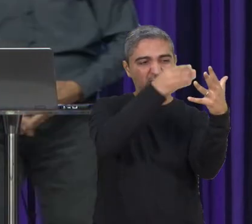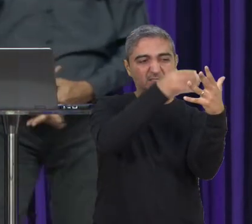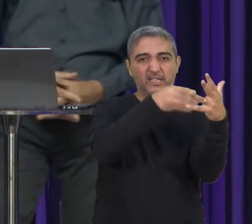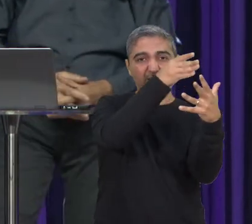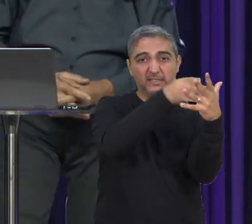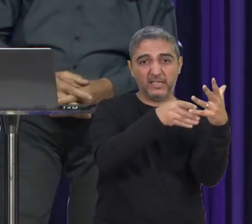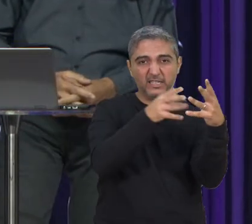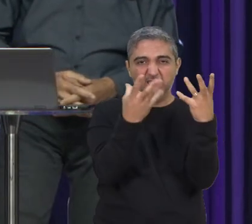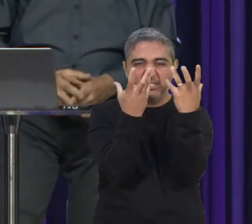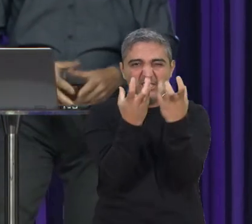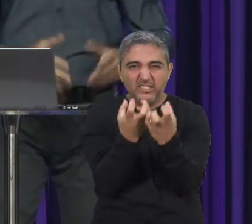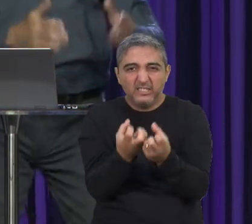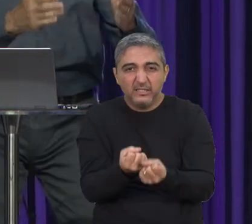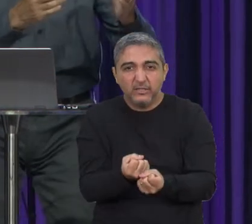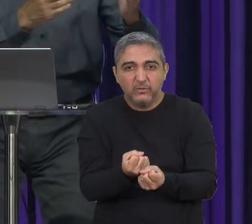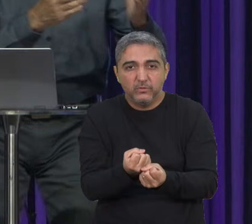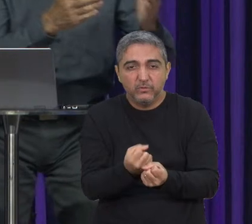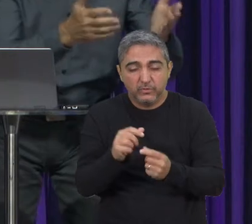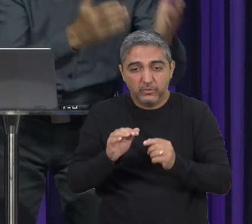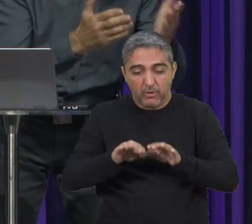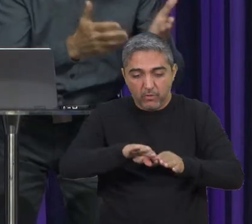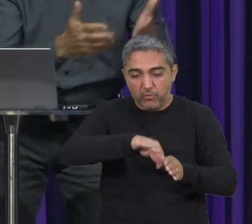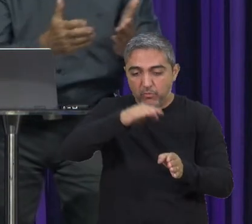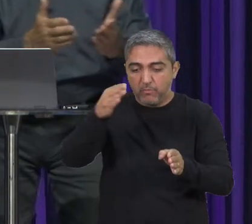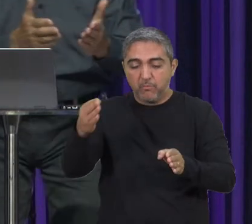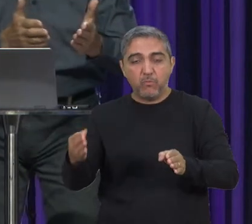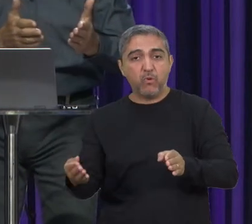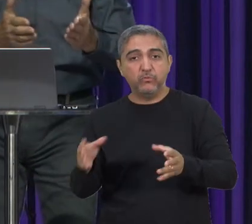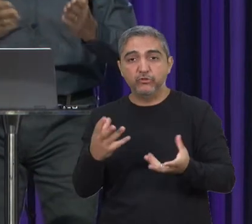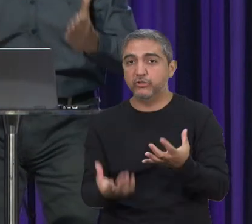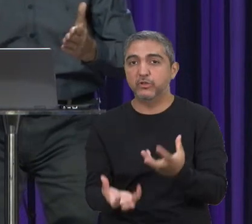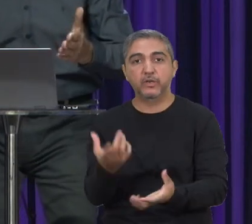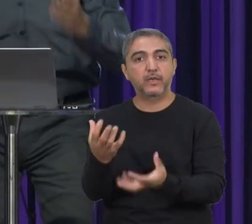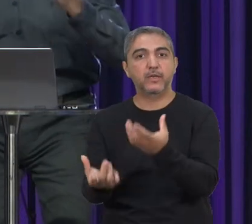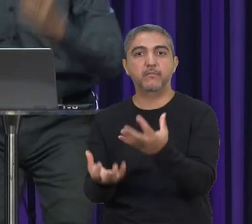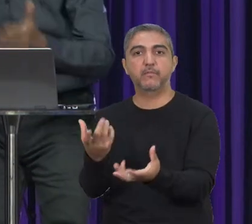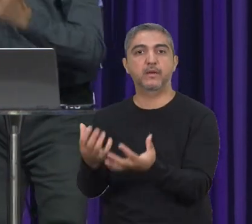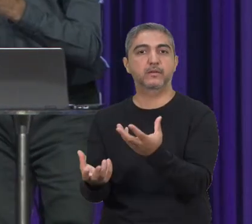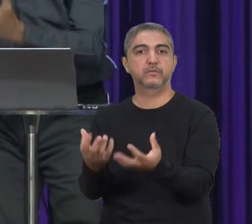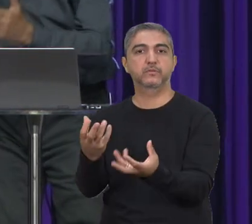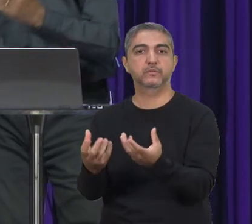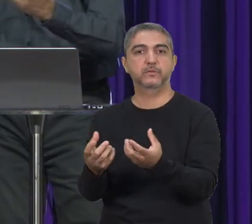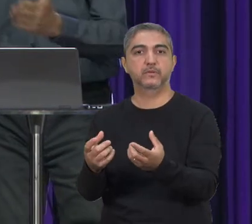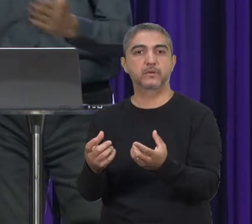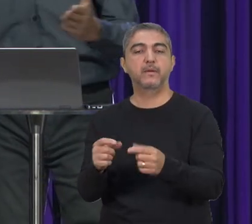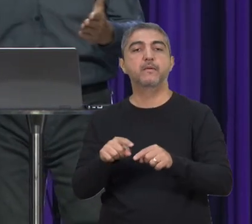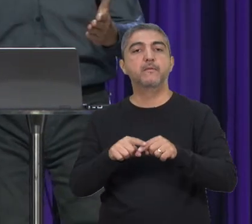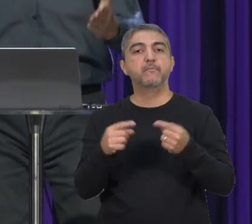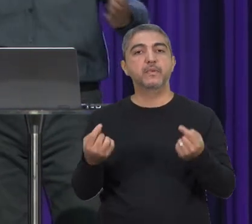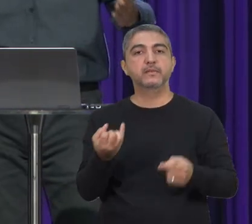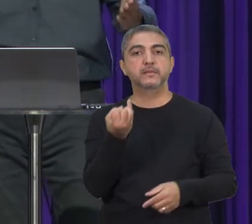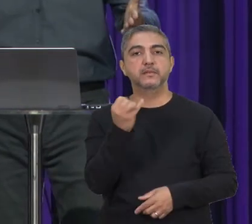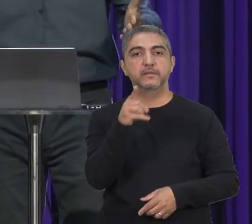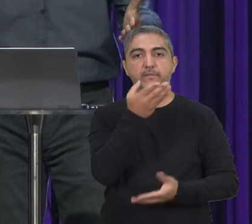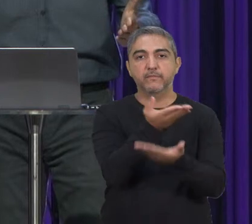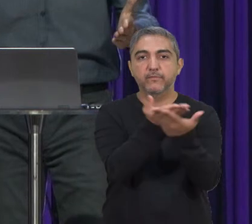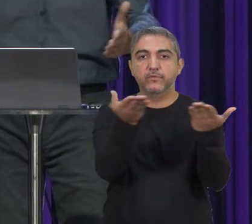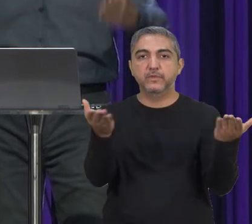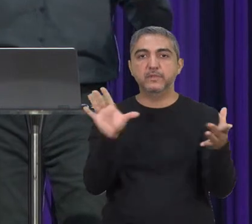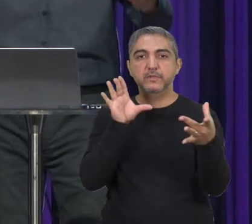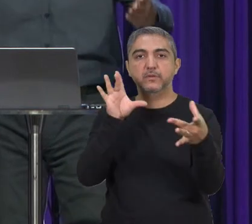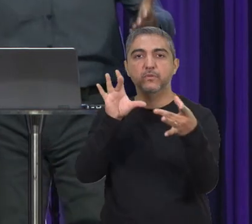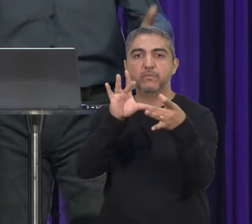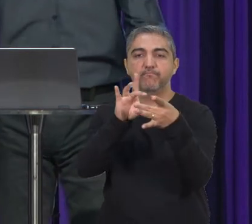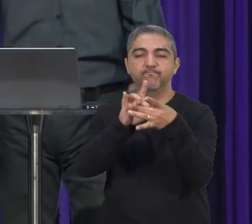queimados. Mas se vocês permanecerem em mim e as minhas palavras permanecerem em